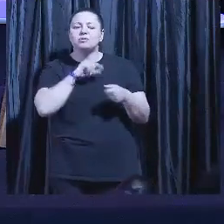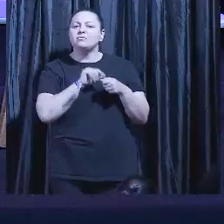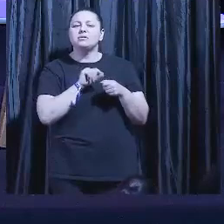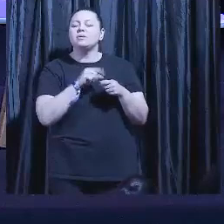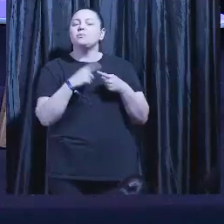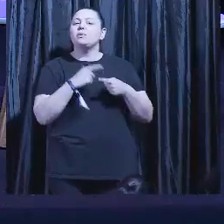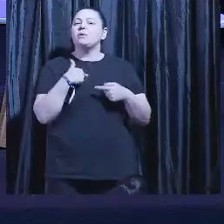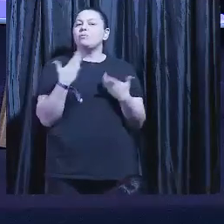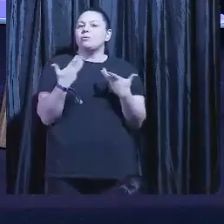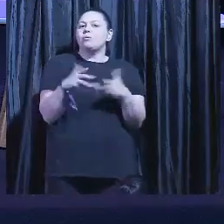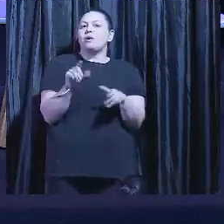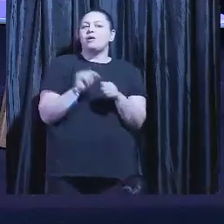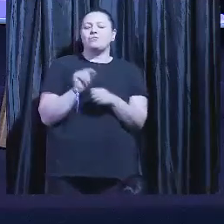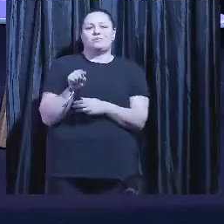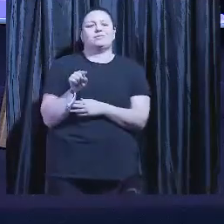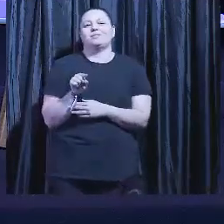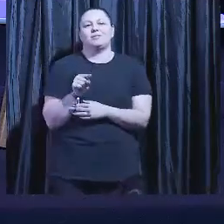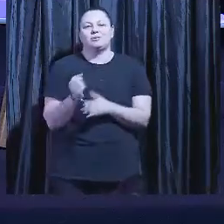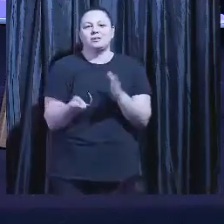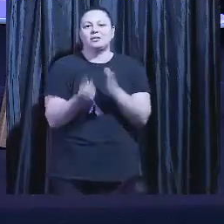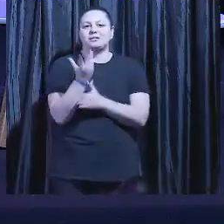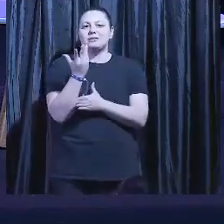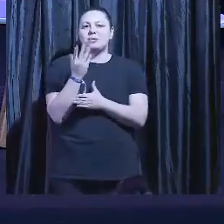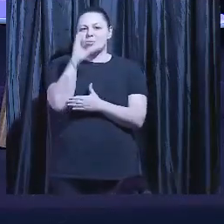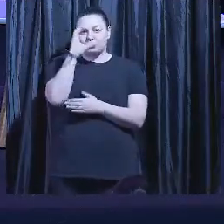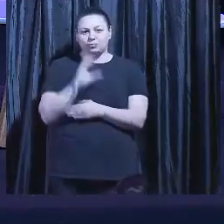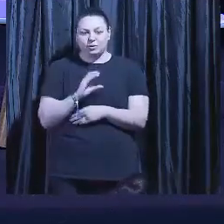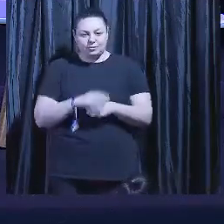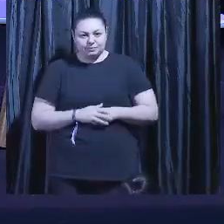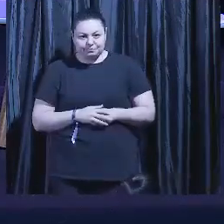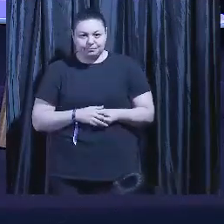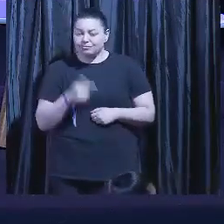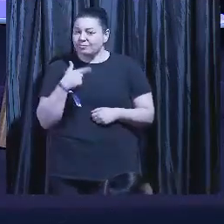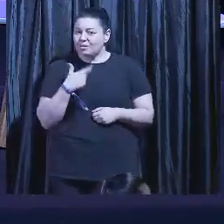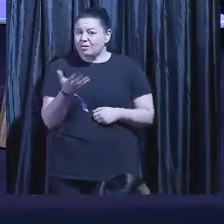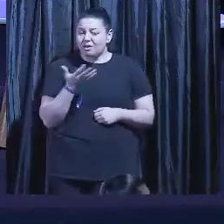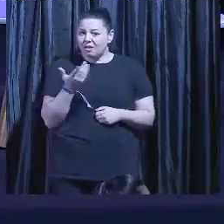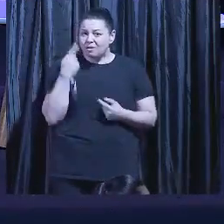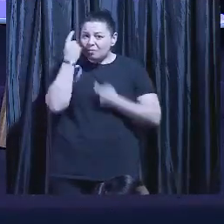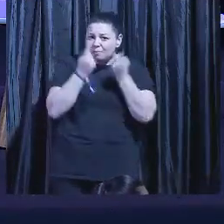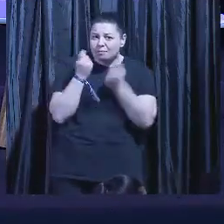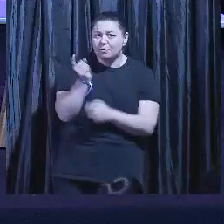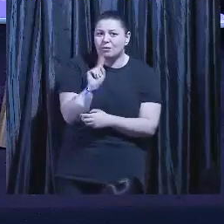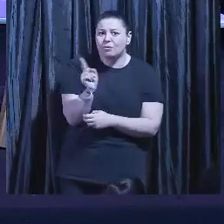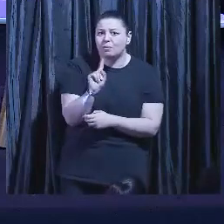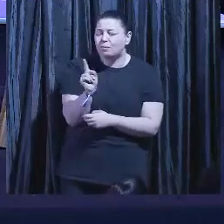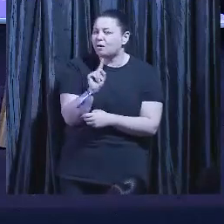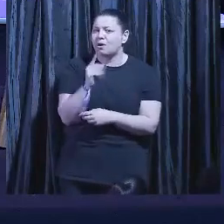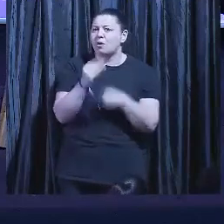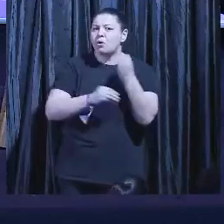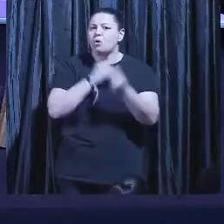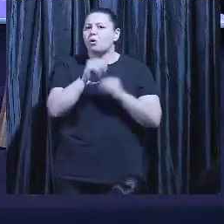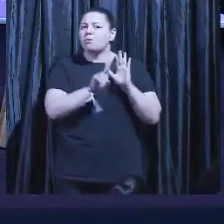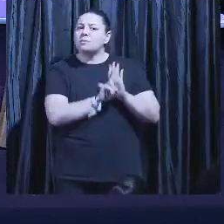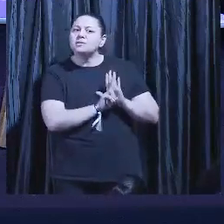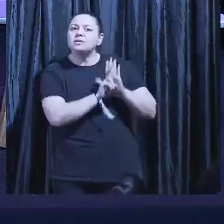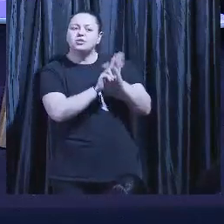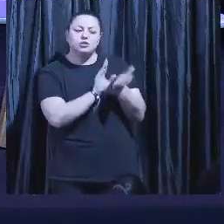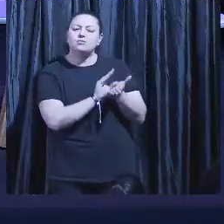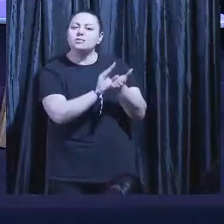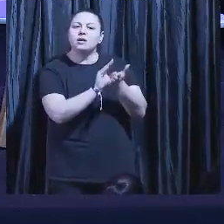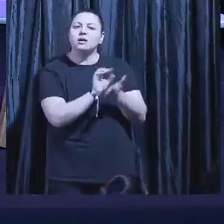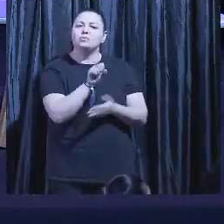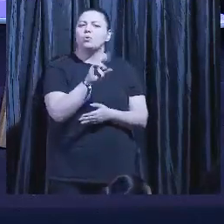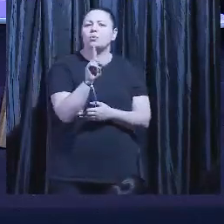não precisar fazer geração cidadã de dados, sabe? Eu queria não me preocupar se os dados são representativos ou não.